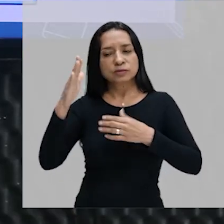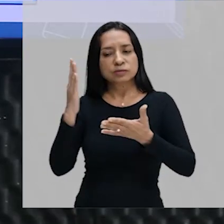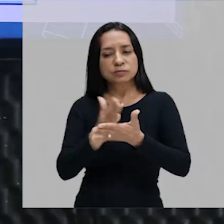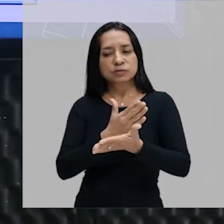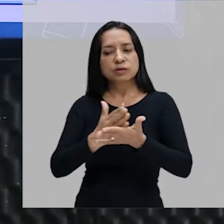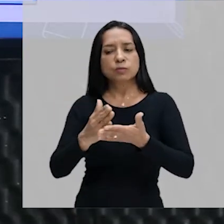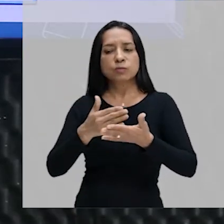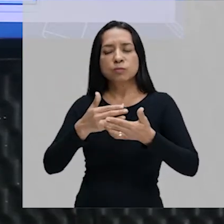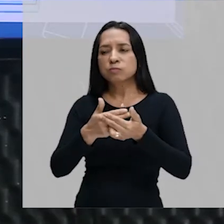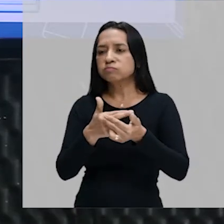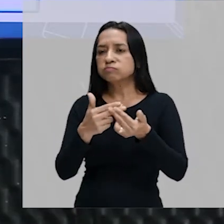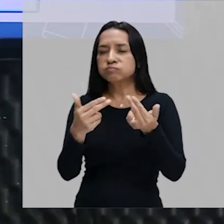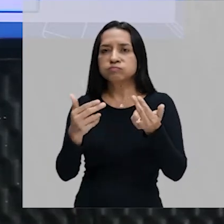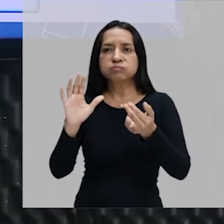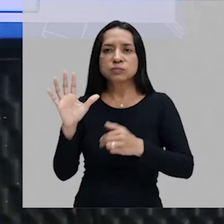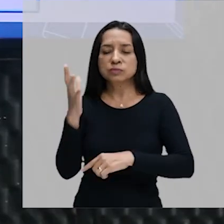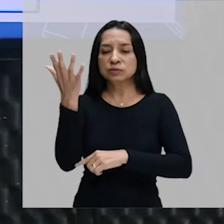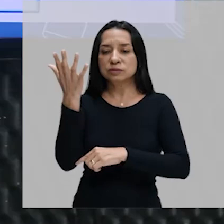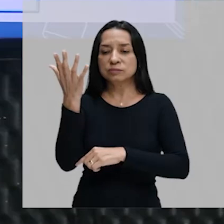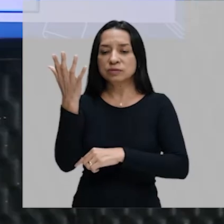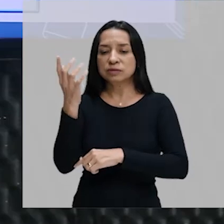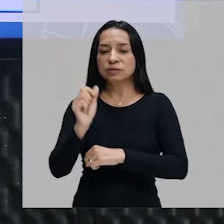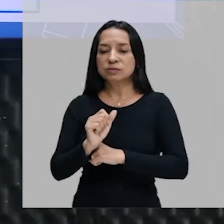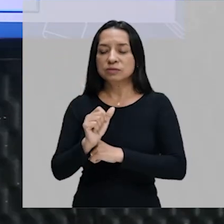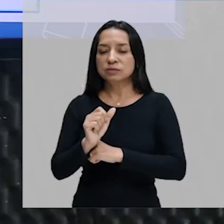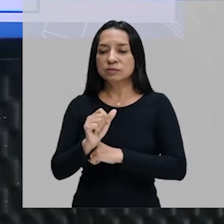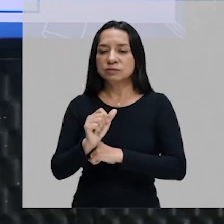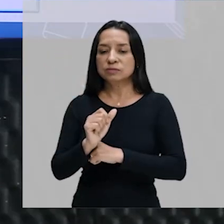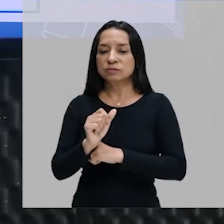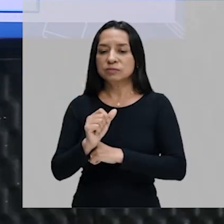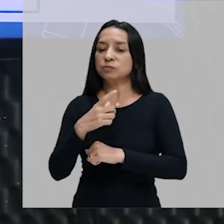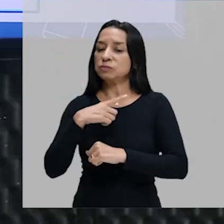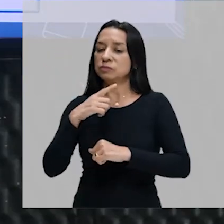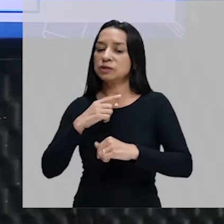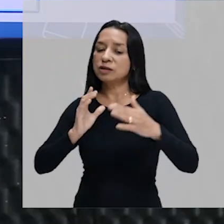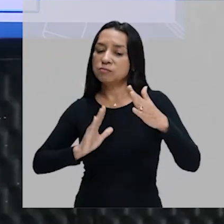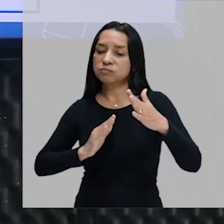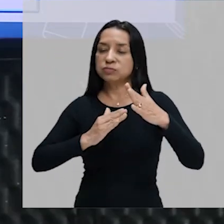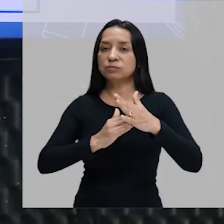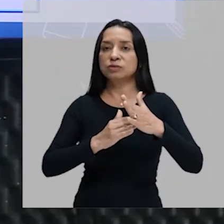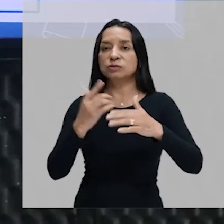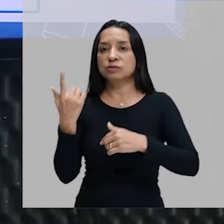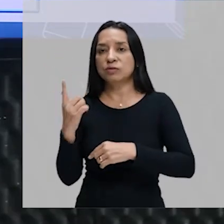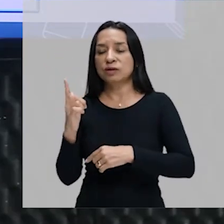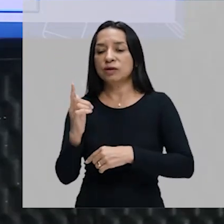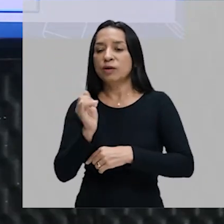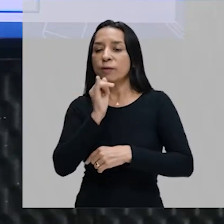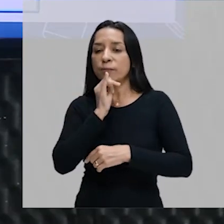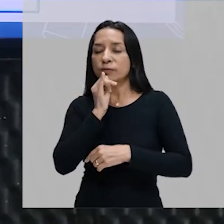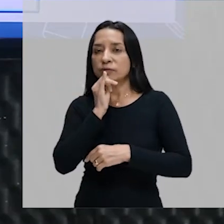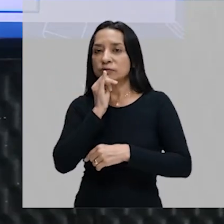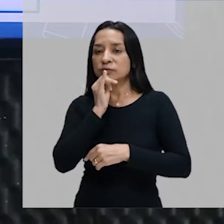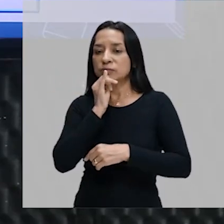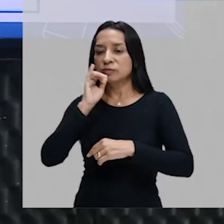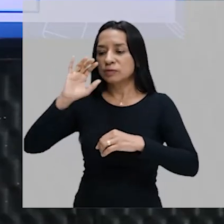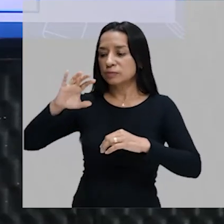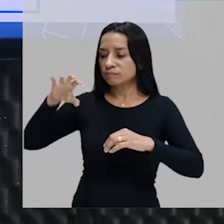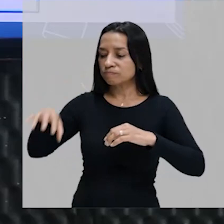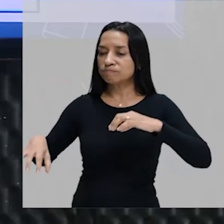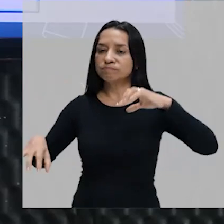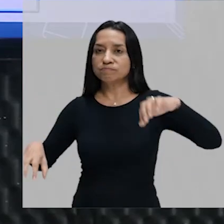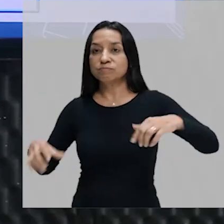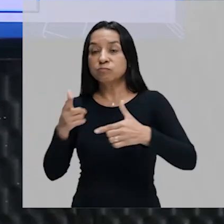alguma situação vai acontecer a formação de uma barreira geográfica. Sei lá, acontece ali uma